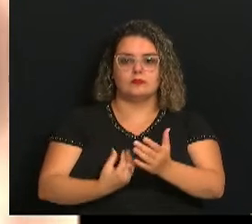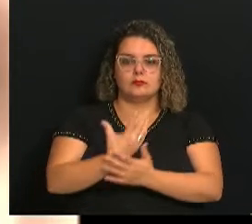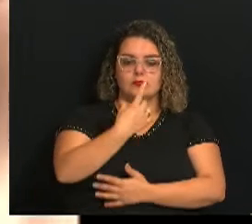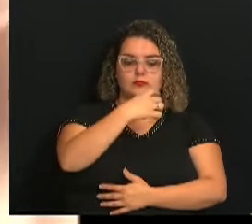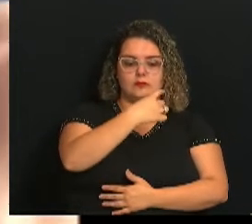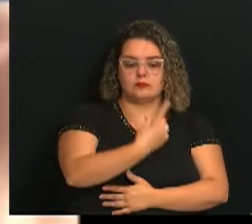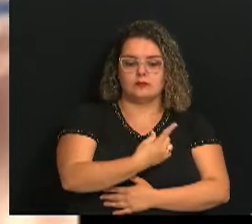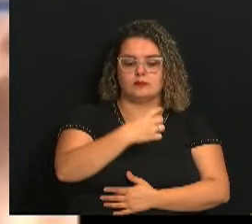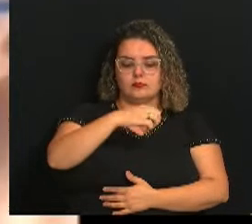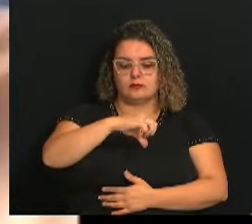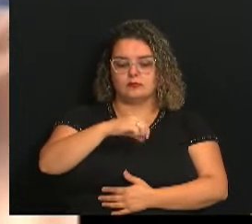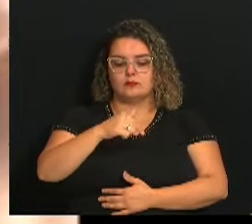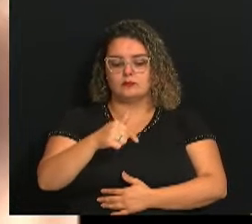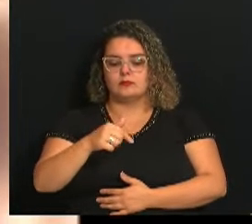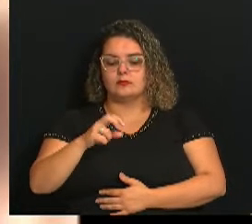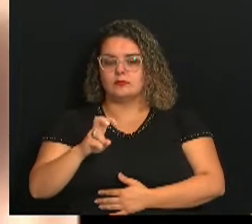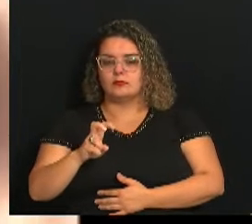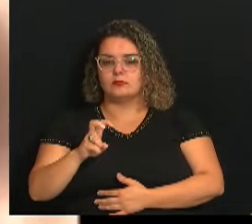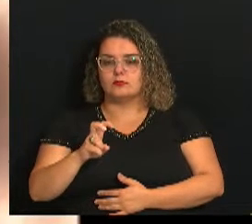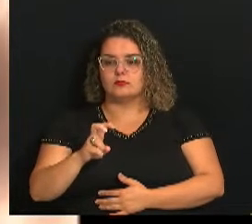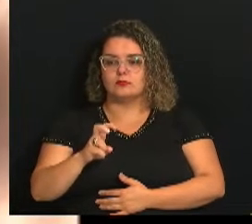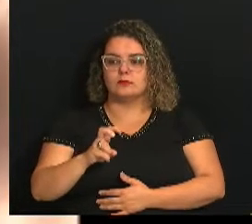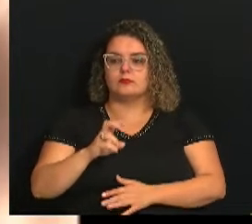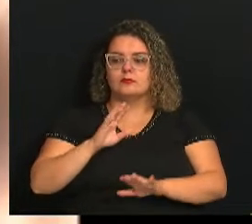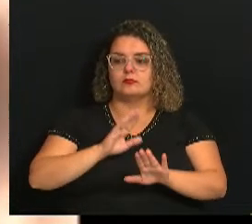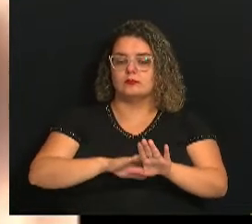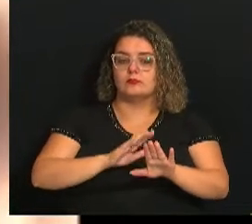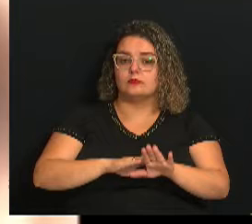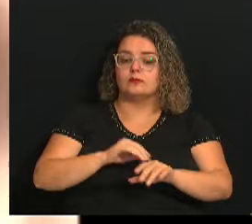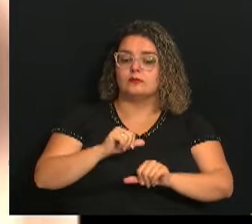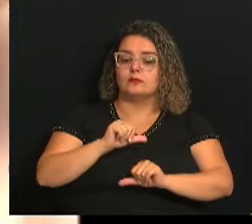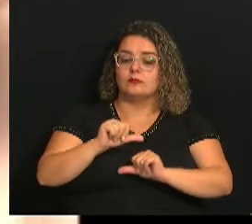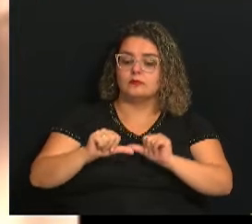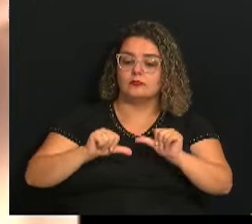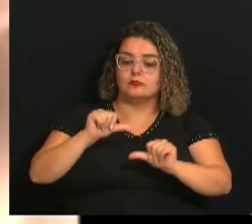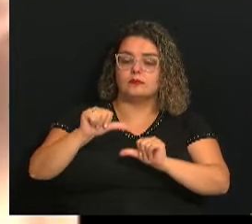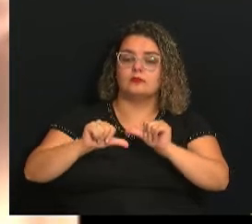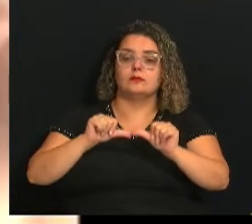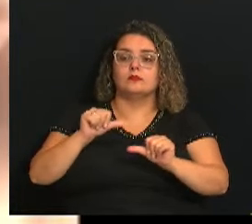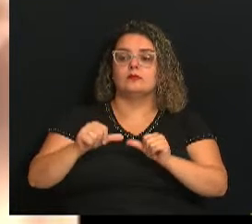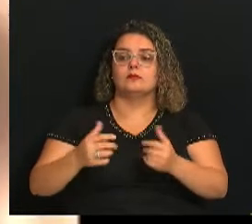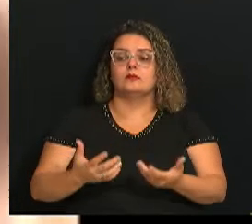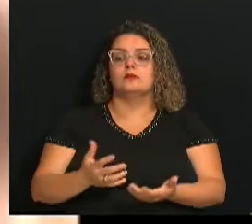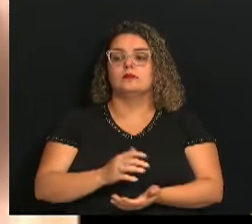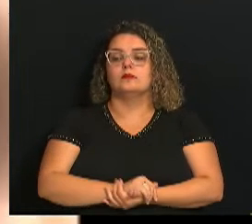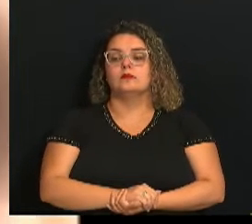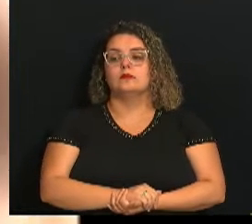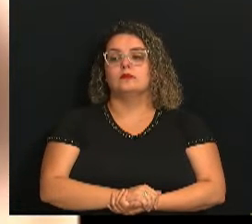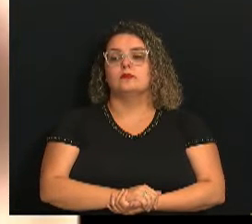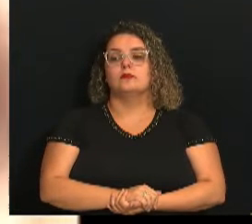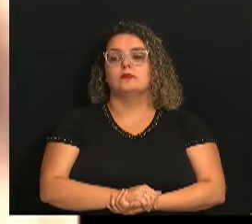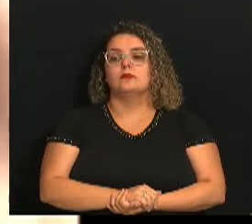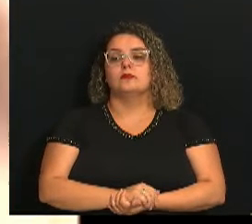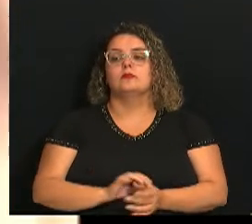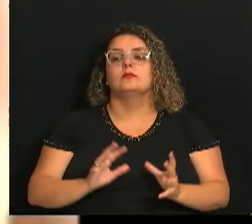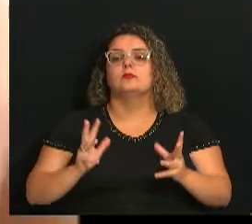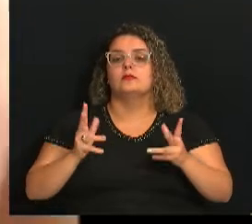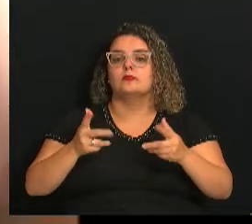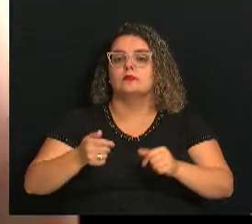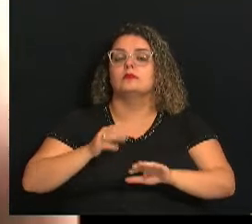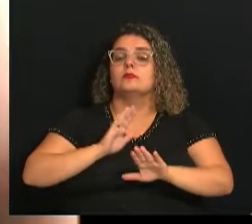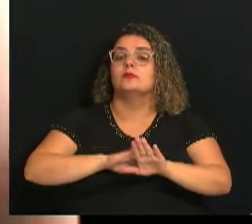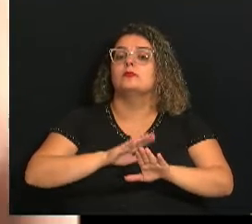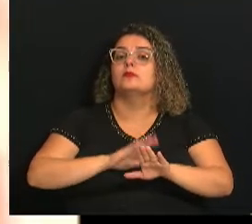1975, né? Numa atualização muito grande de todo um conjunto de ações que existiam, mas